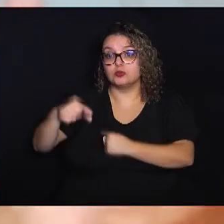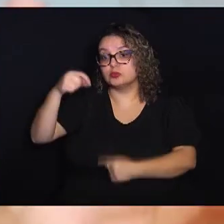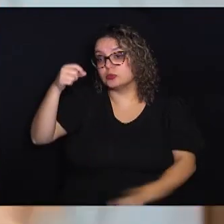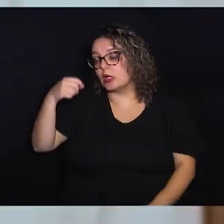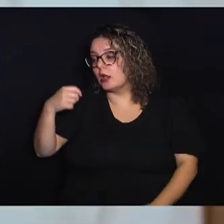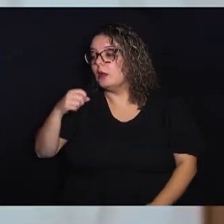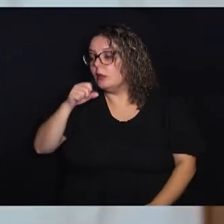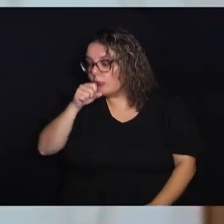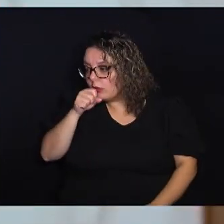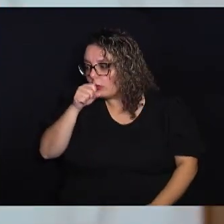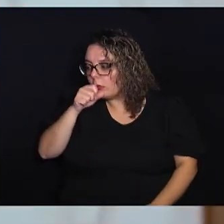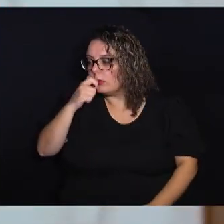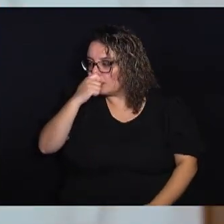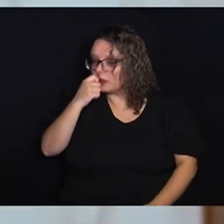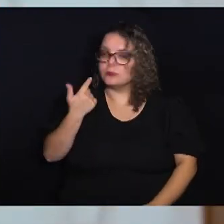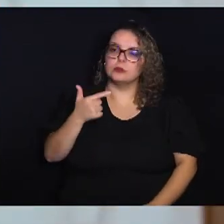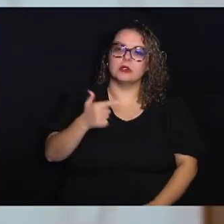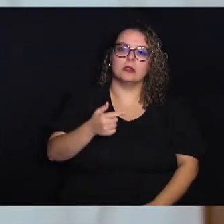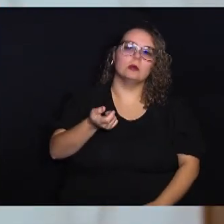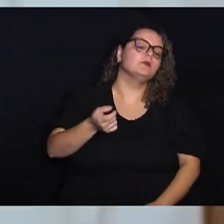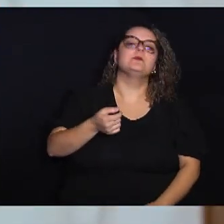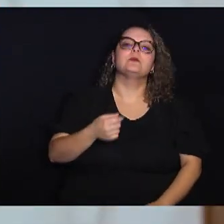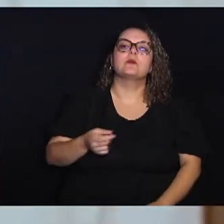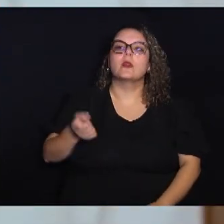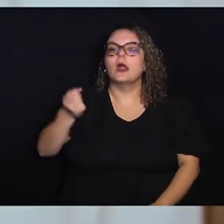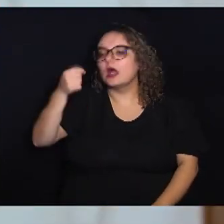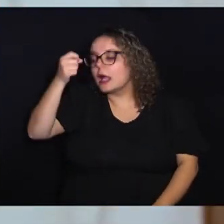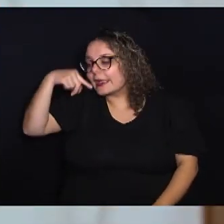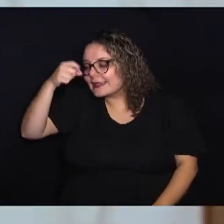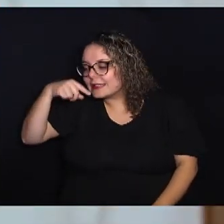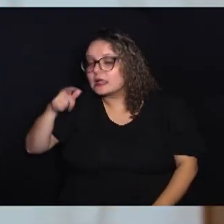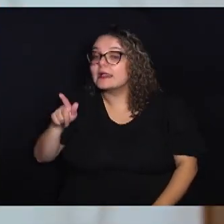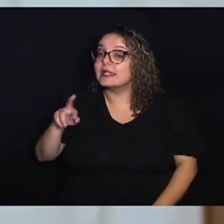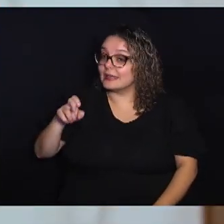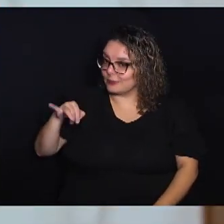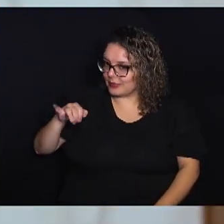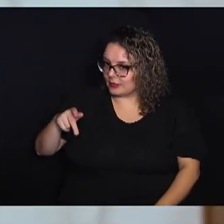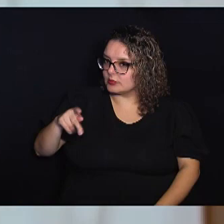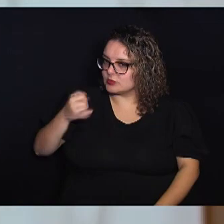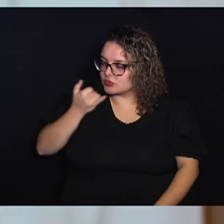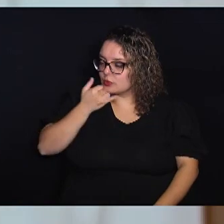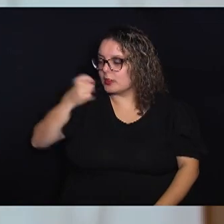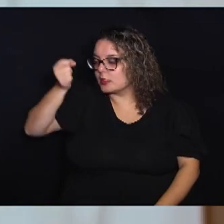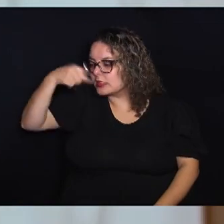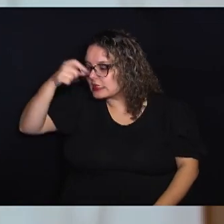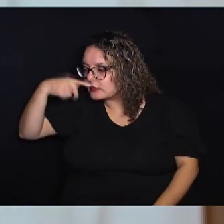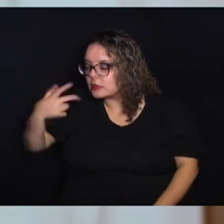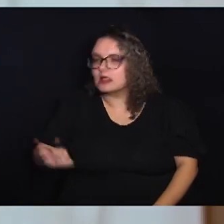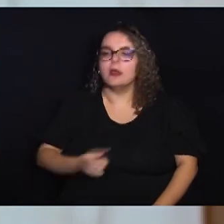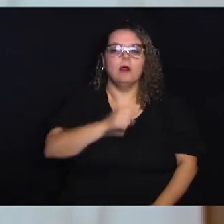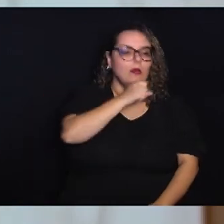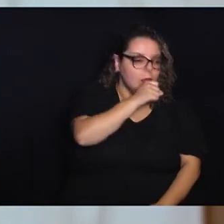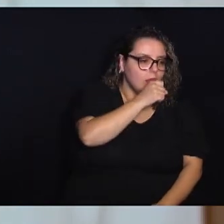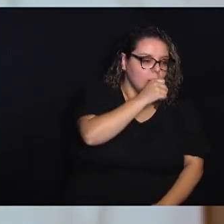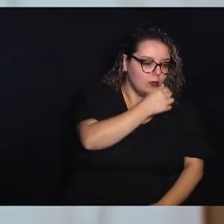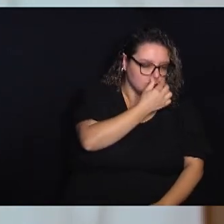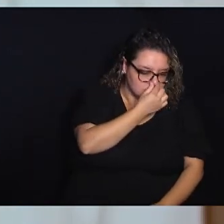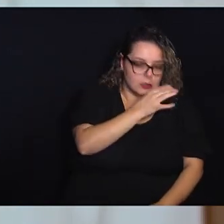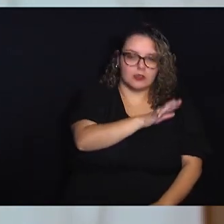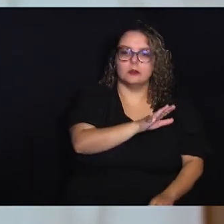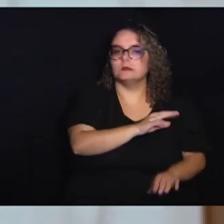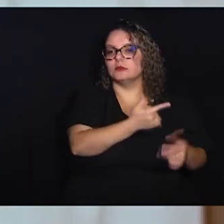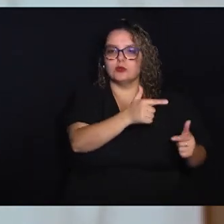contra o resfriado, né? Tem a vacina contra a gripe, que lá são os vírus do tipo influenza que estão ali presentes. E que, por